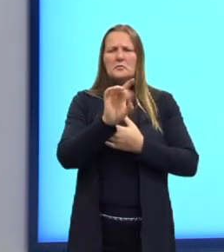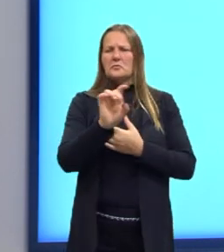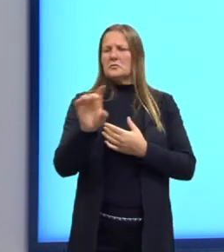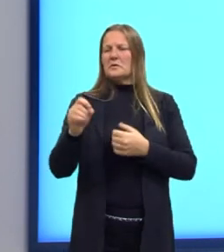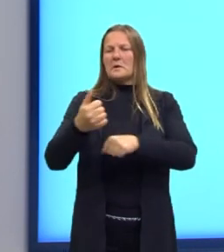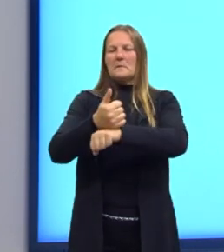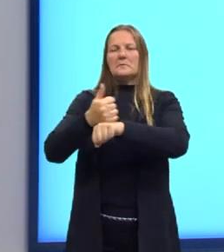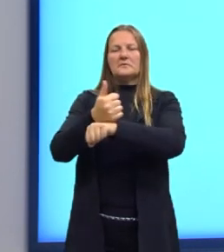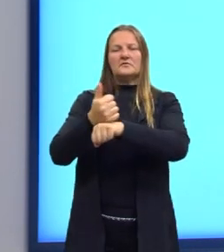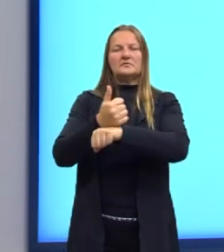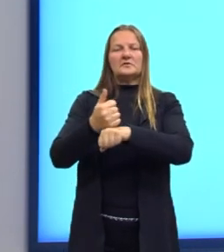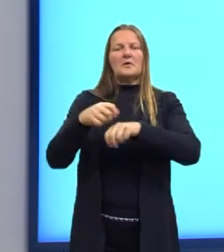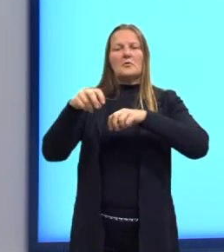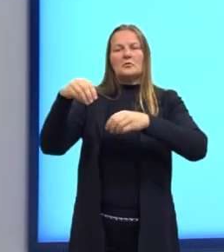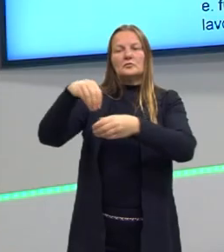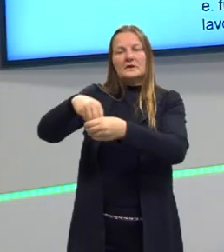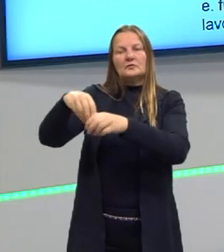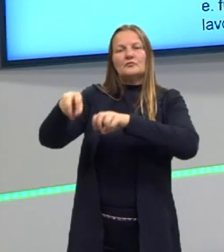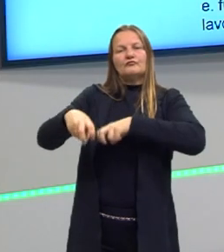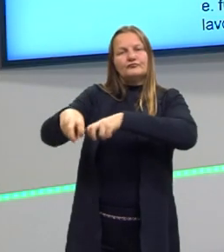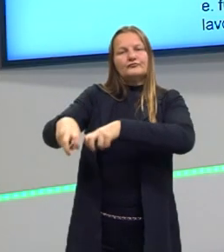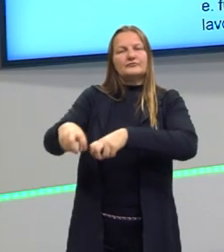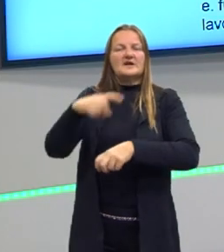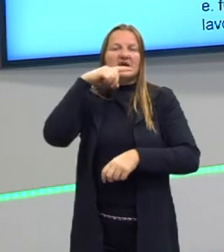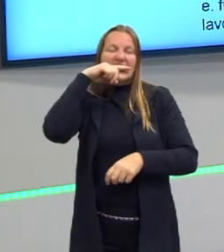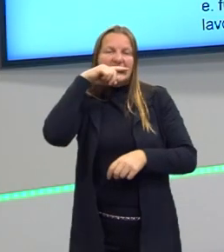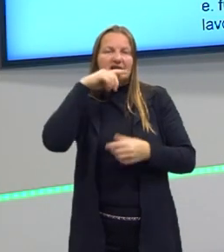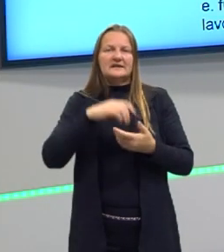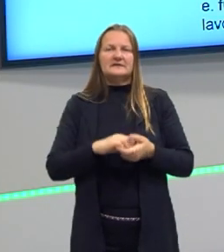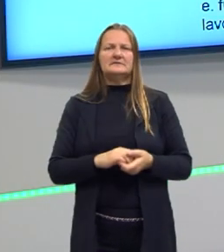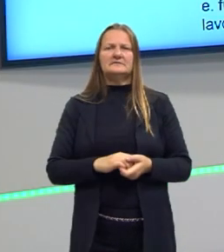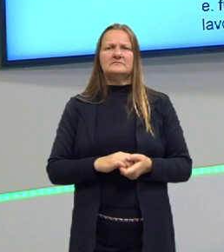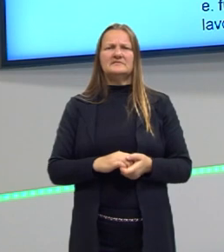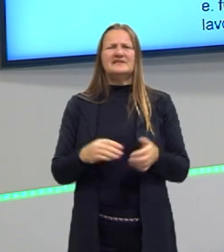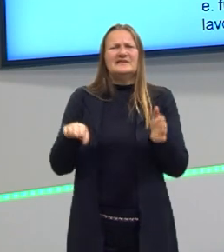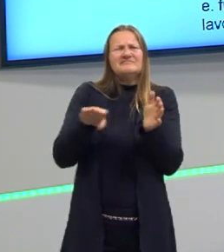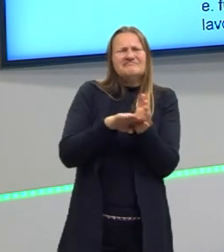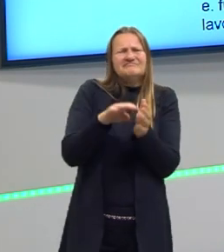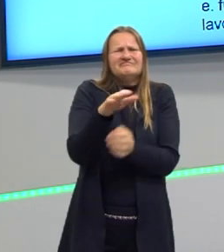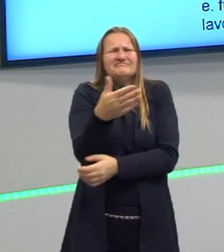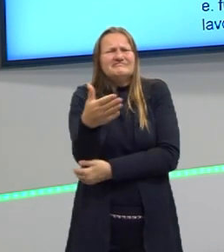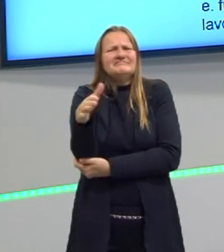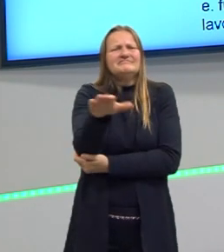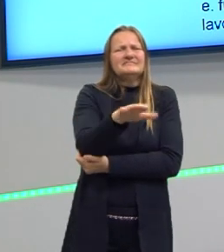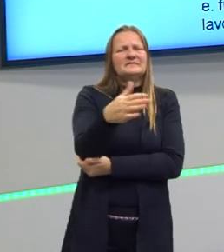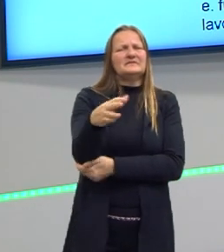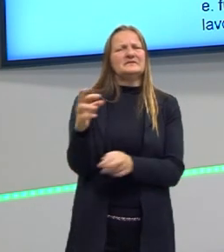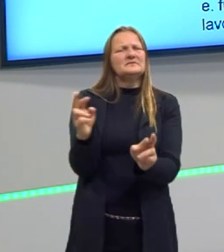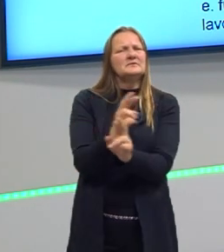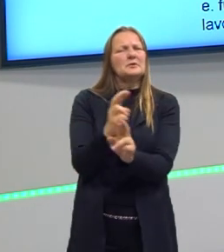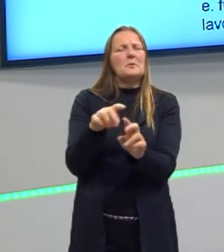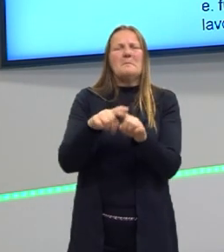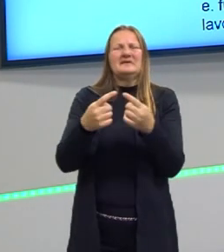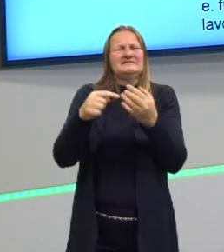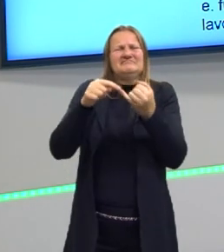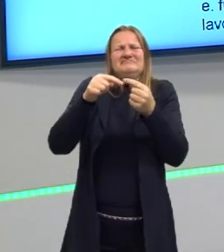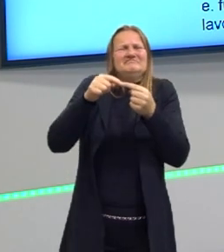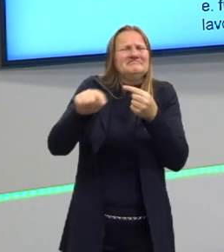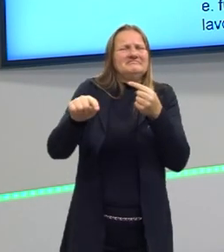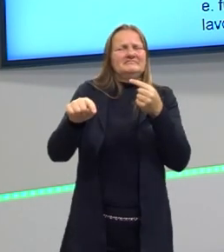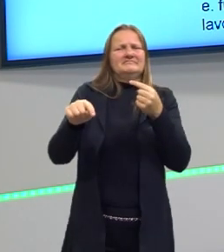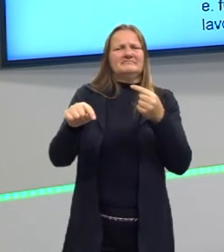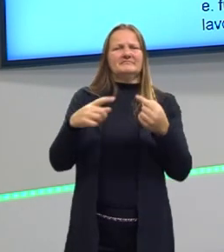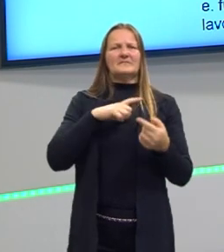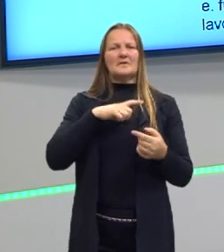profissional na na lavoura de cana-de-açúcar até poderia ter alguma relação mas não fala